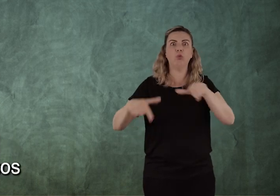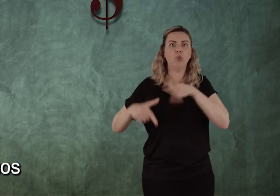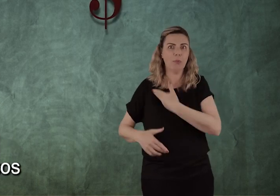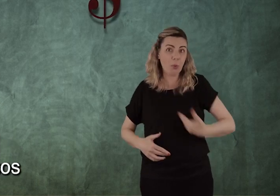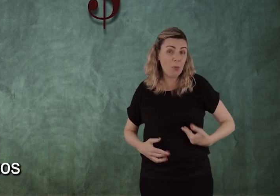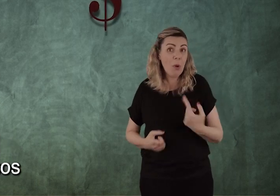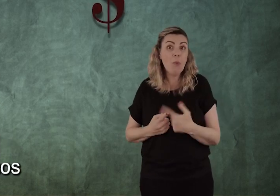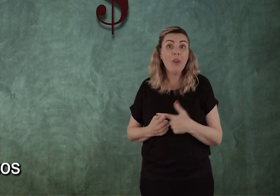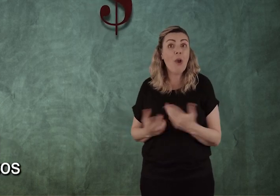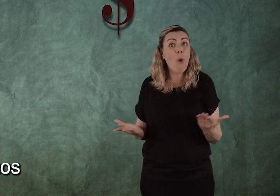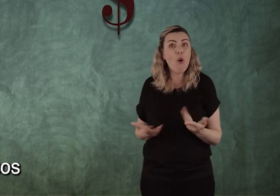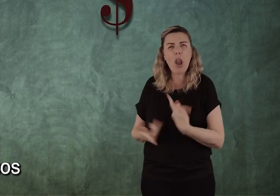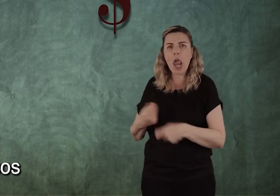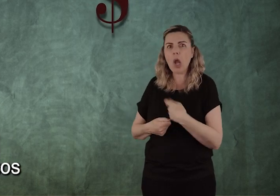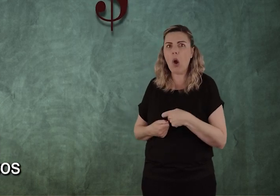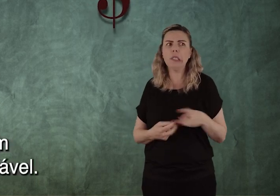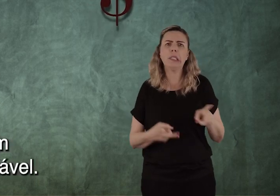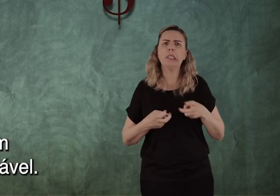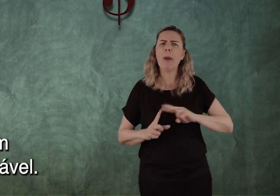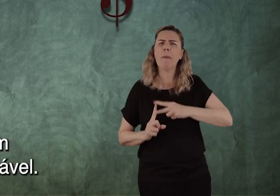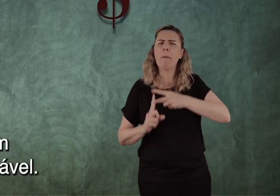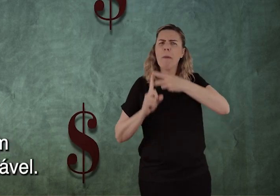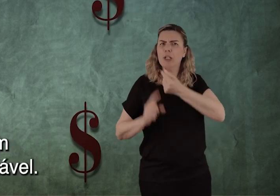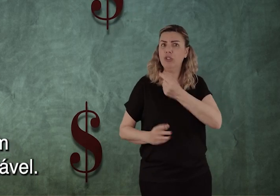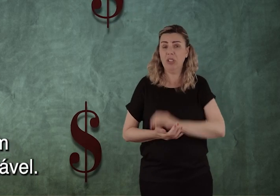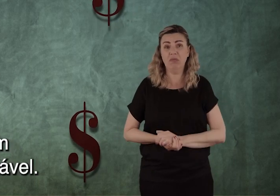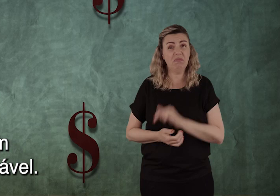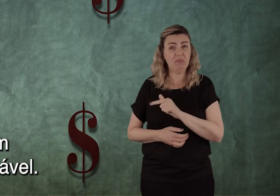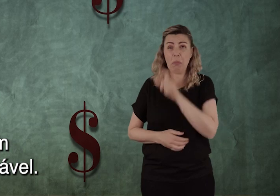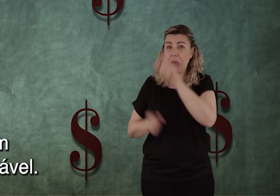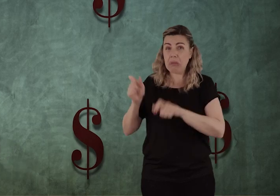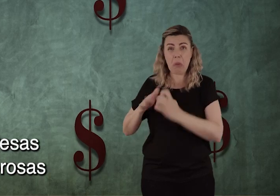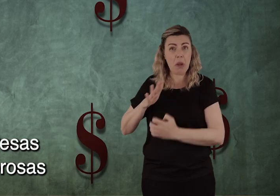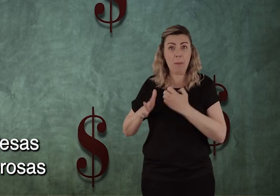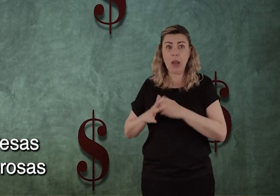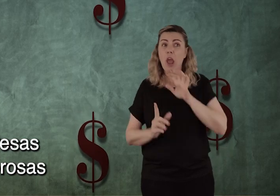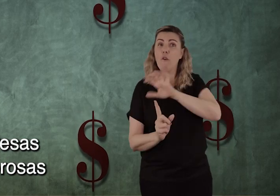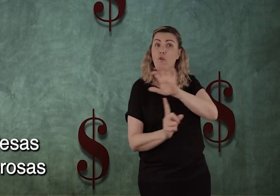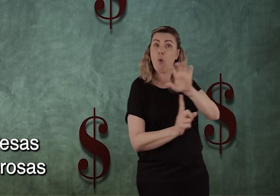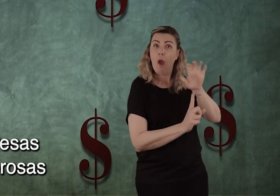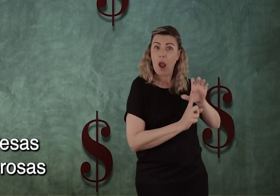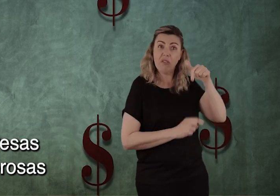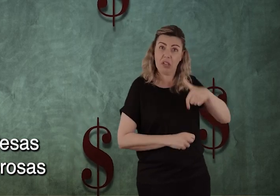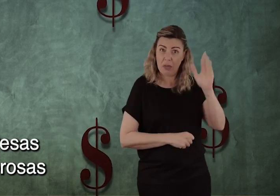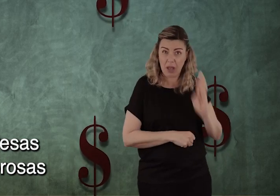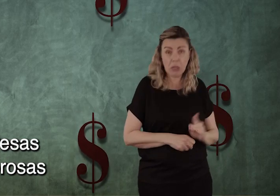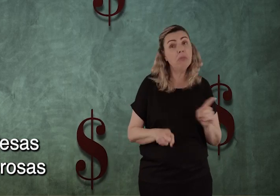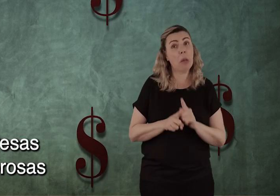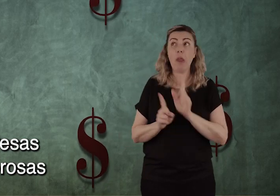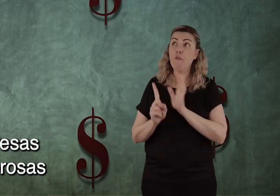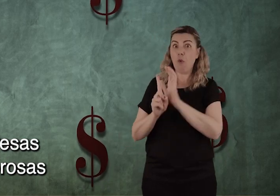população possuem muitos desses títulos públicos, porque eles viraram um negócio muito rentável. E são pessoas e empresas